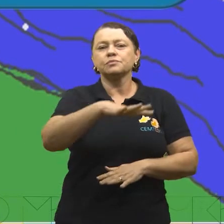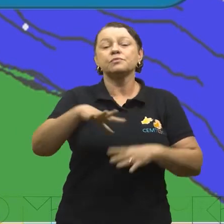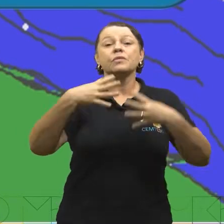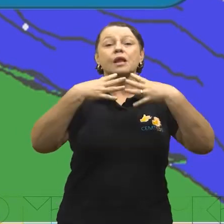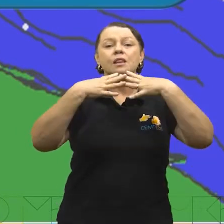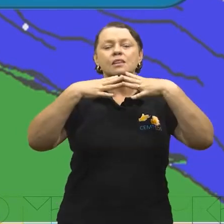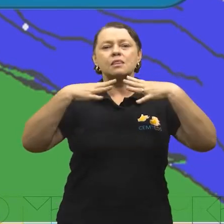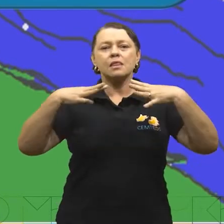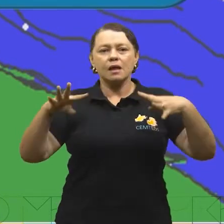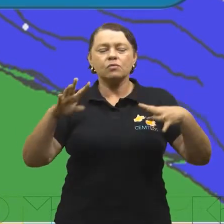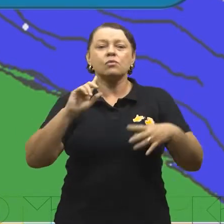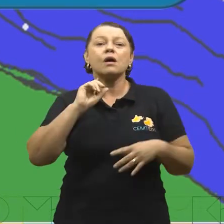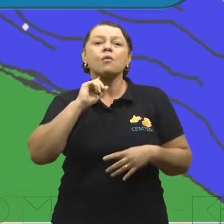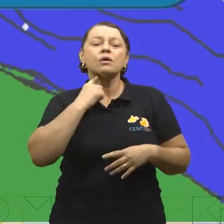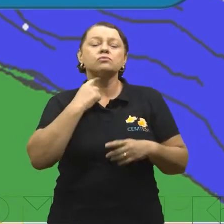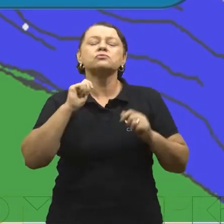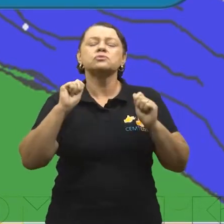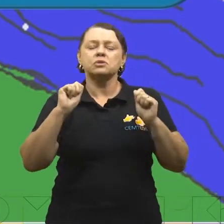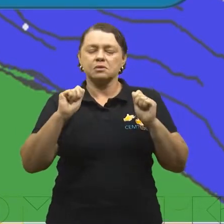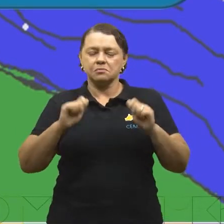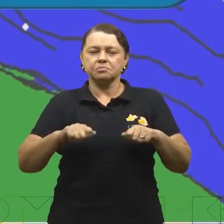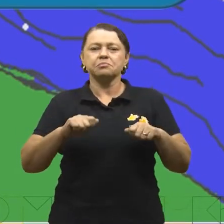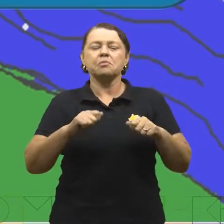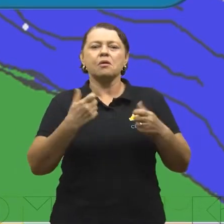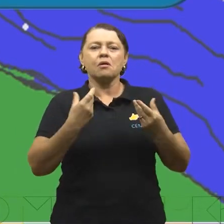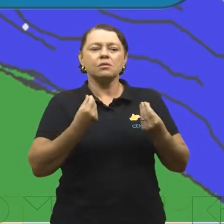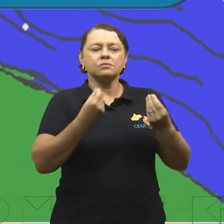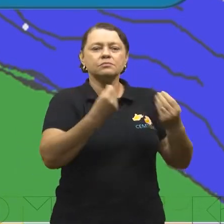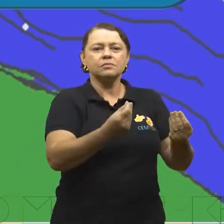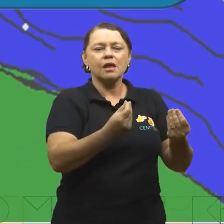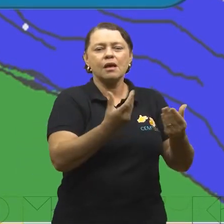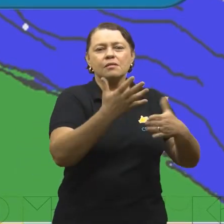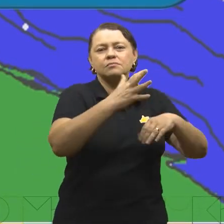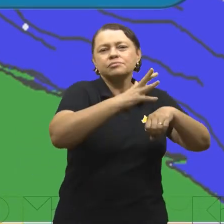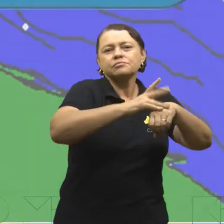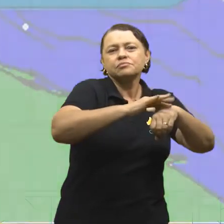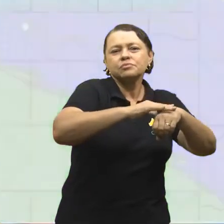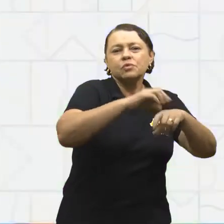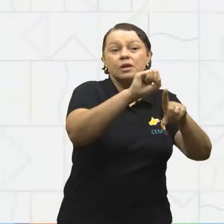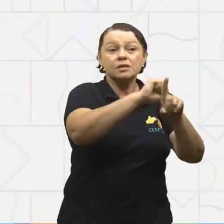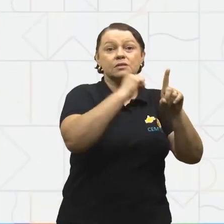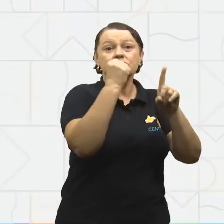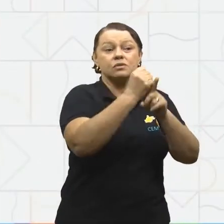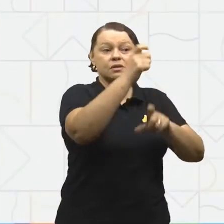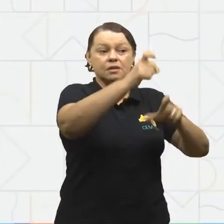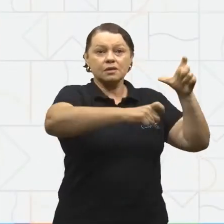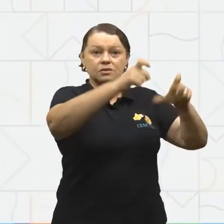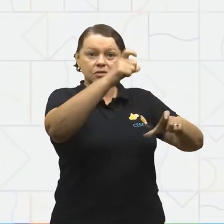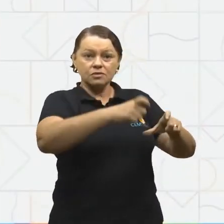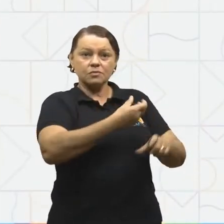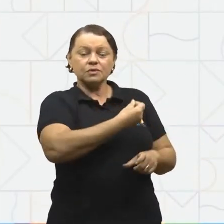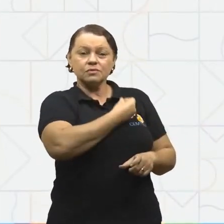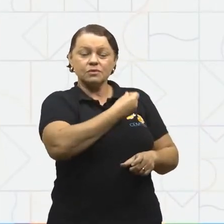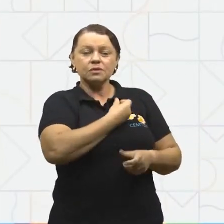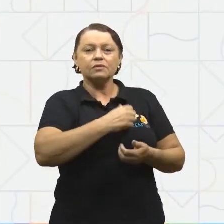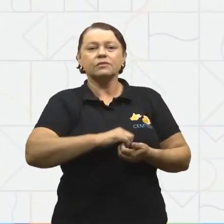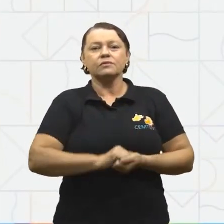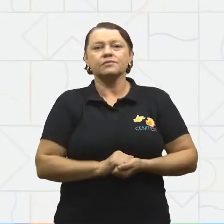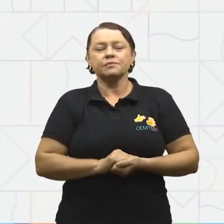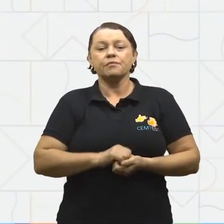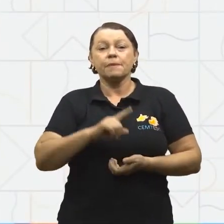pode causar malefícios aos seres vivos e risco à sociedade. Os poluentes que vão